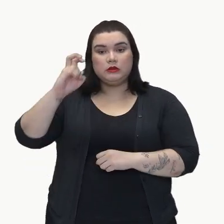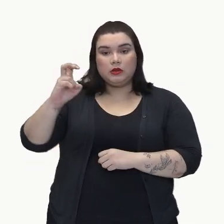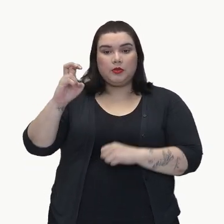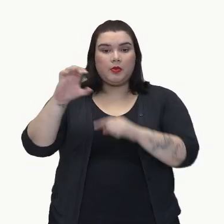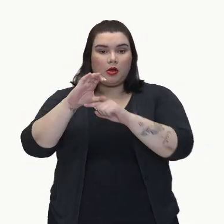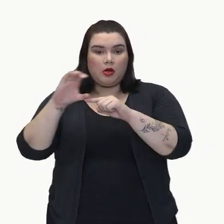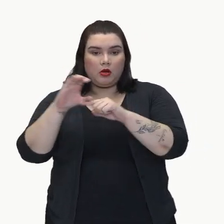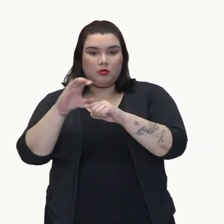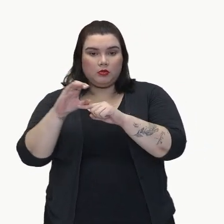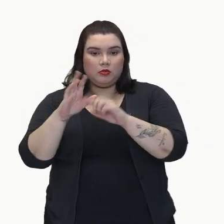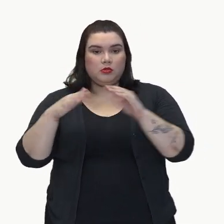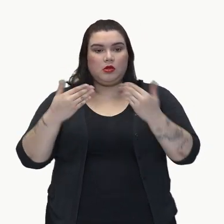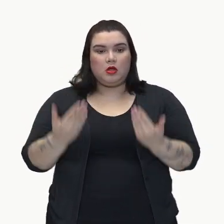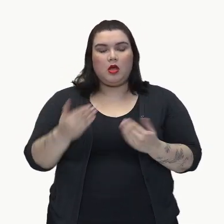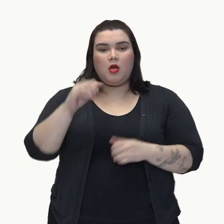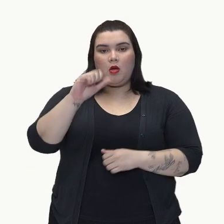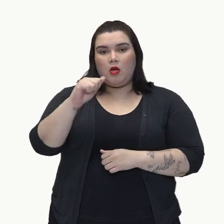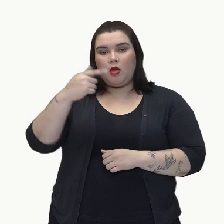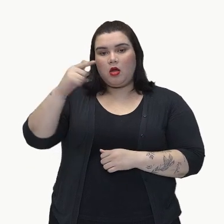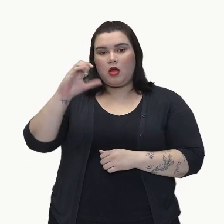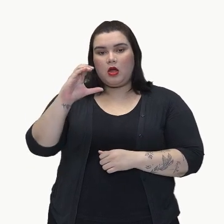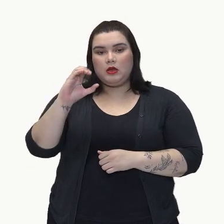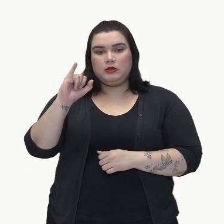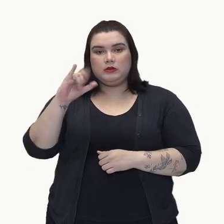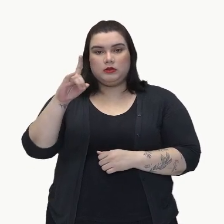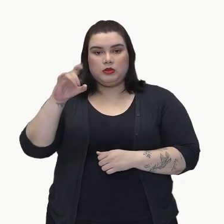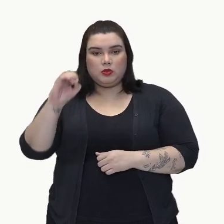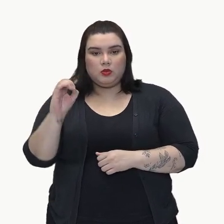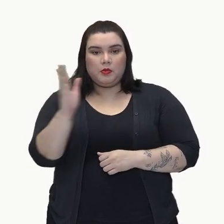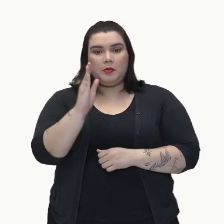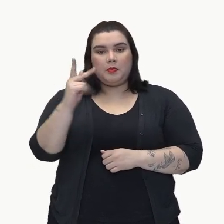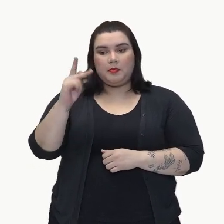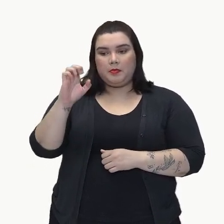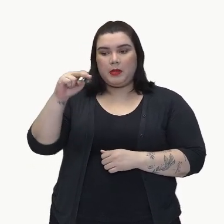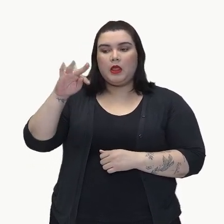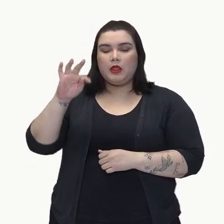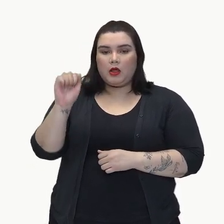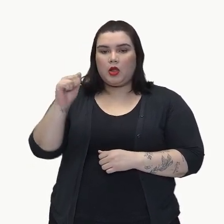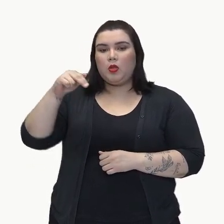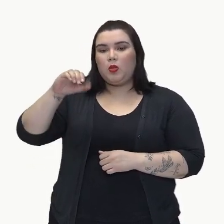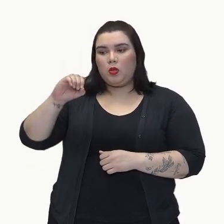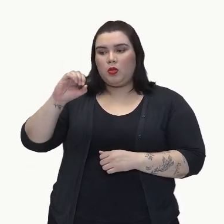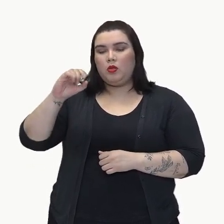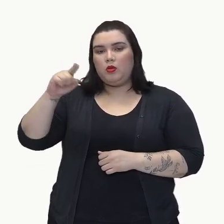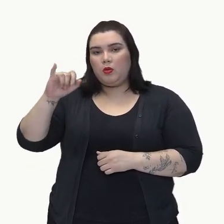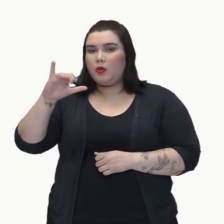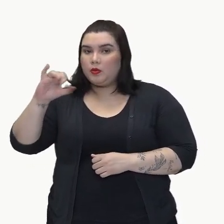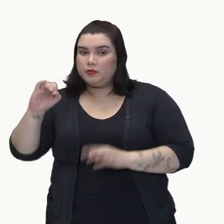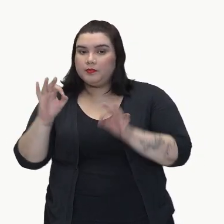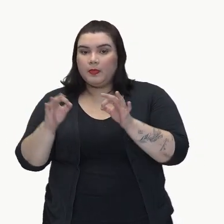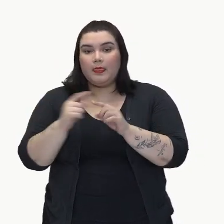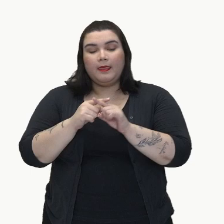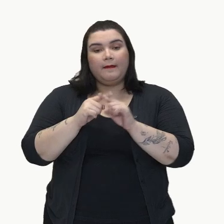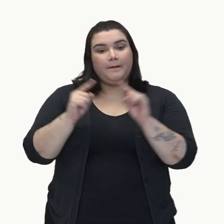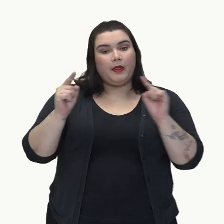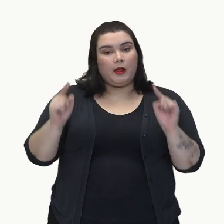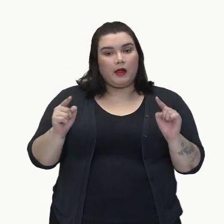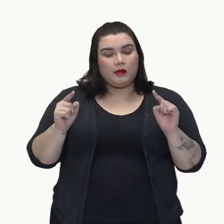vai ser um ácido pentanóico. Mas devemos observar aqui na cadeia que